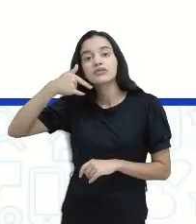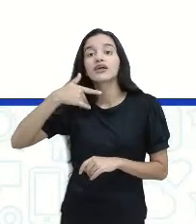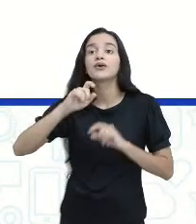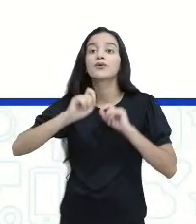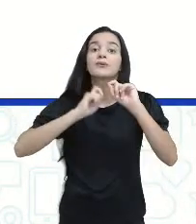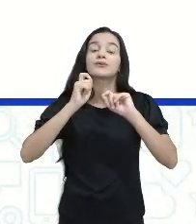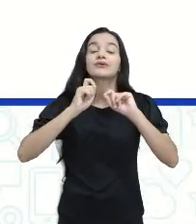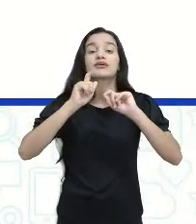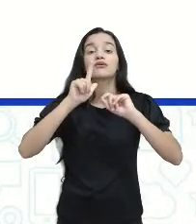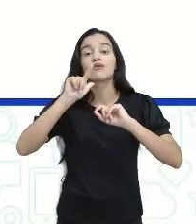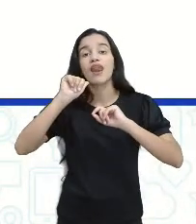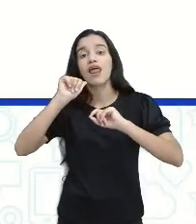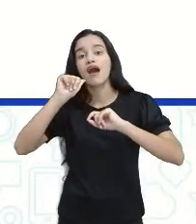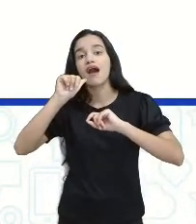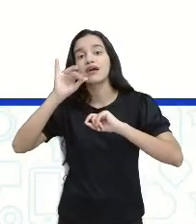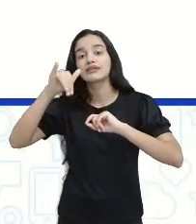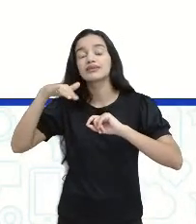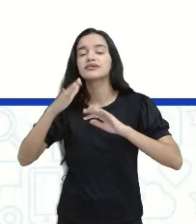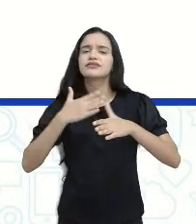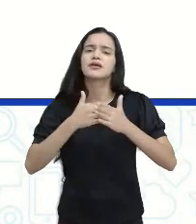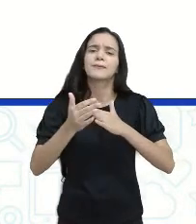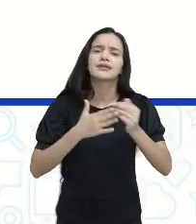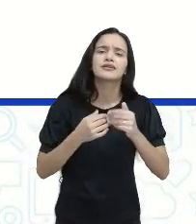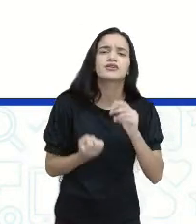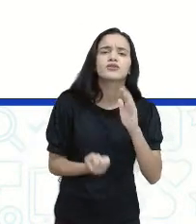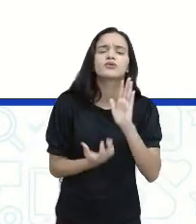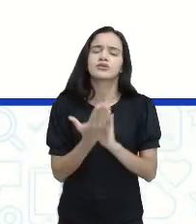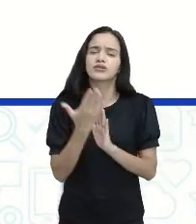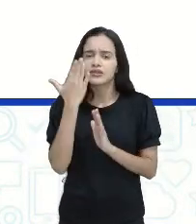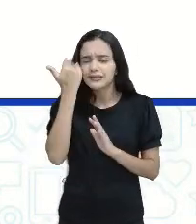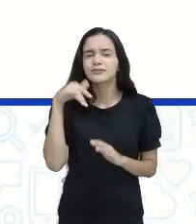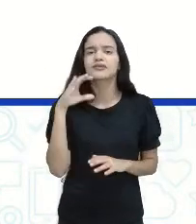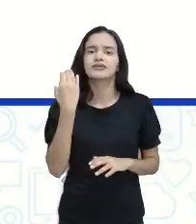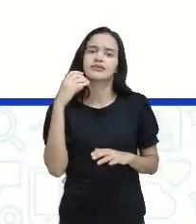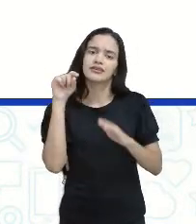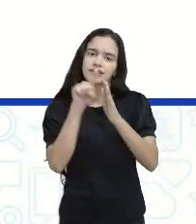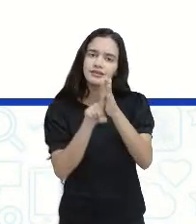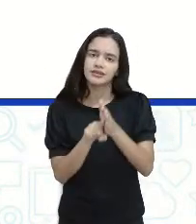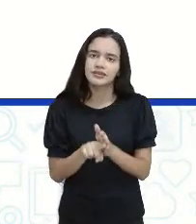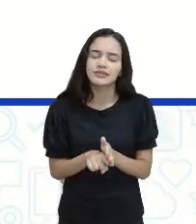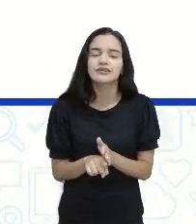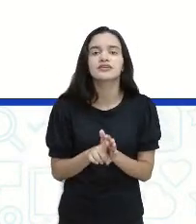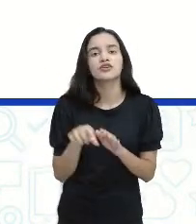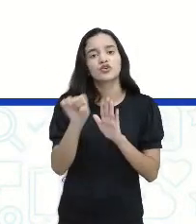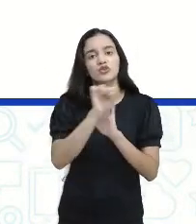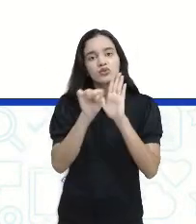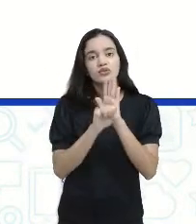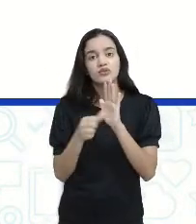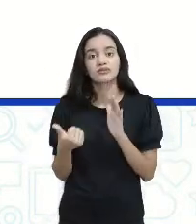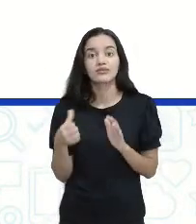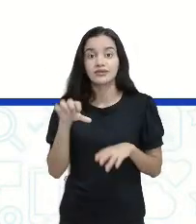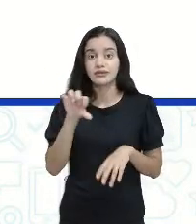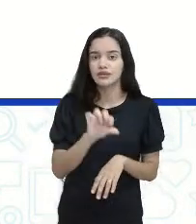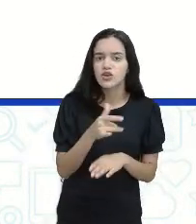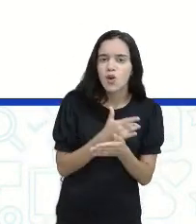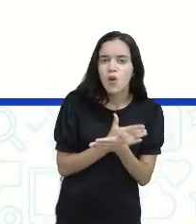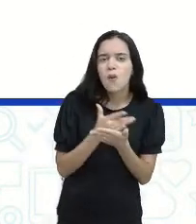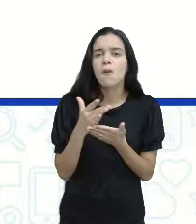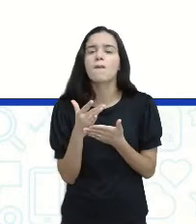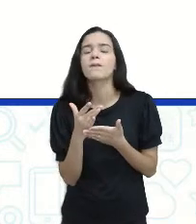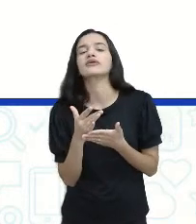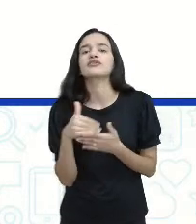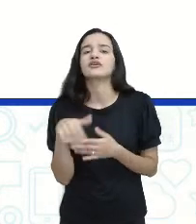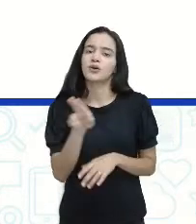Então, independente dessa origem, a gente sabe que a ciência, né, a partir do século XIX, começou-se